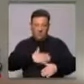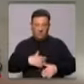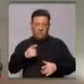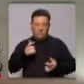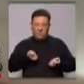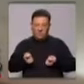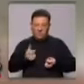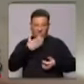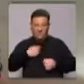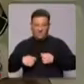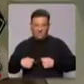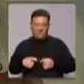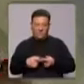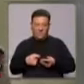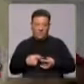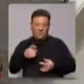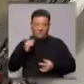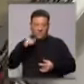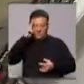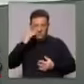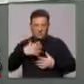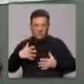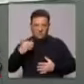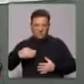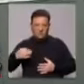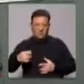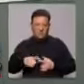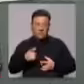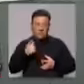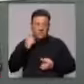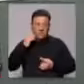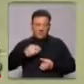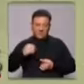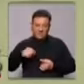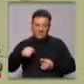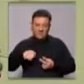flexibilidade. É necessário um esforço brutal todos os dias. Dia sim, dia sim, dia sim.